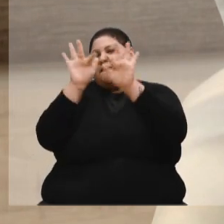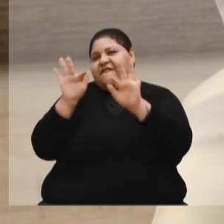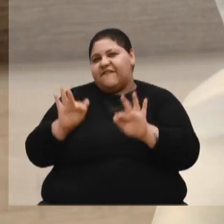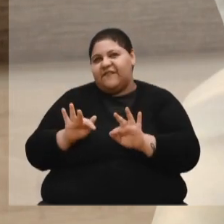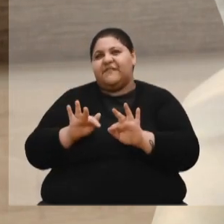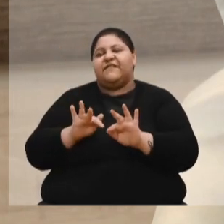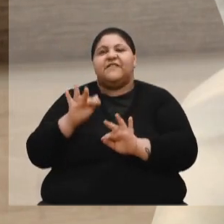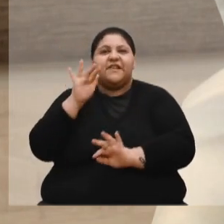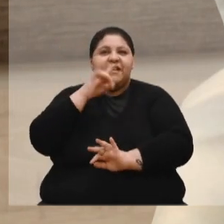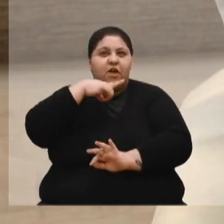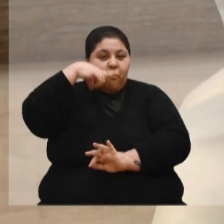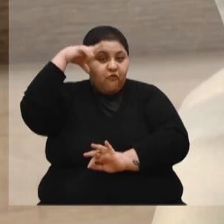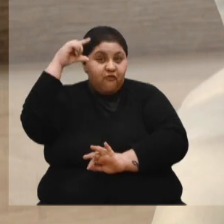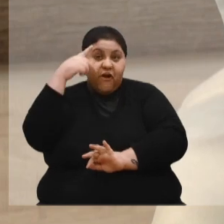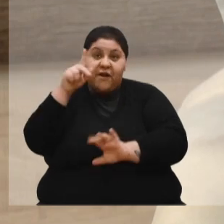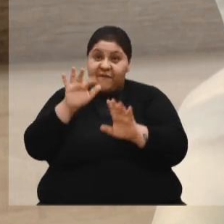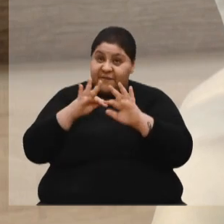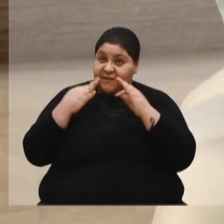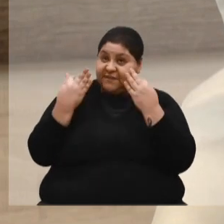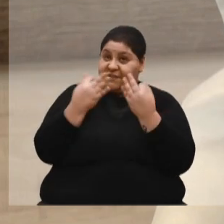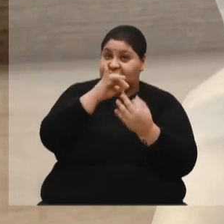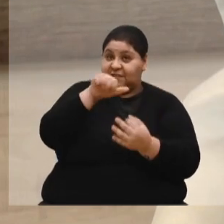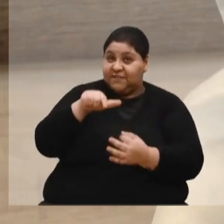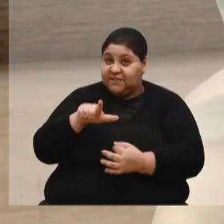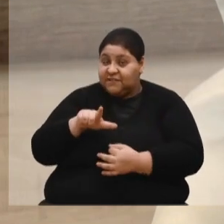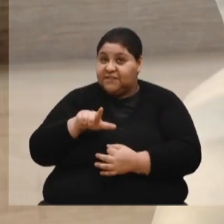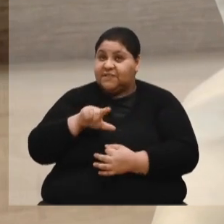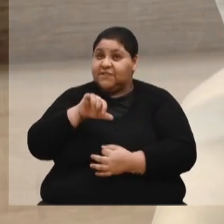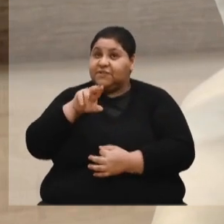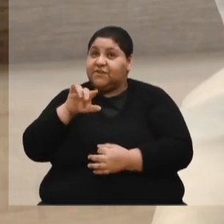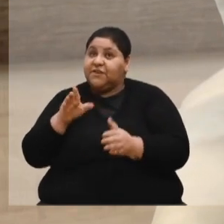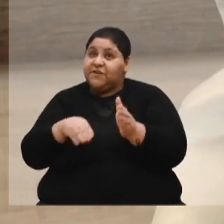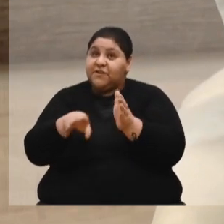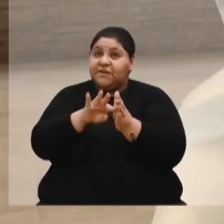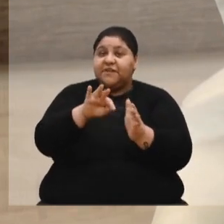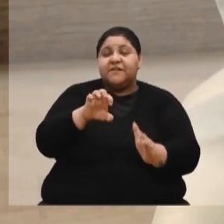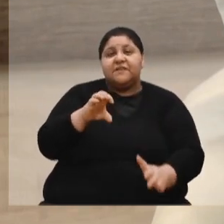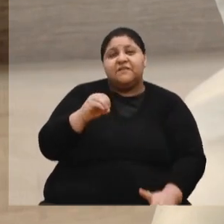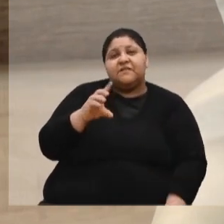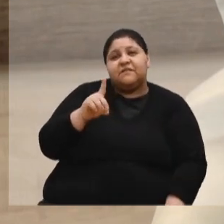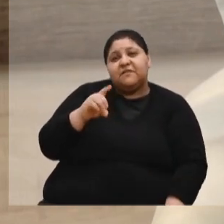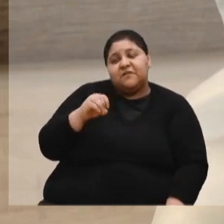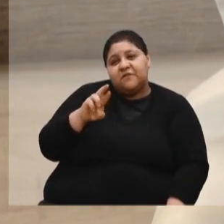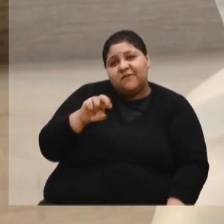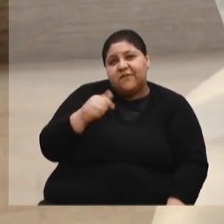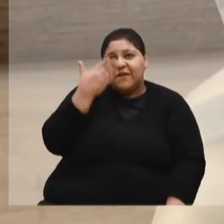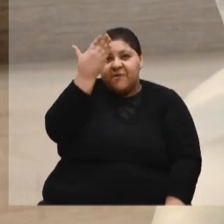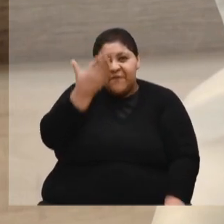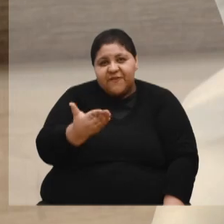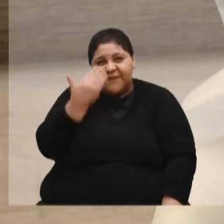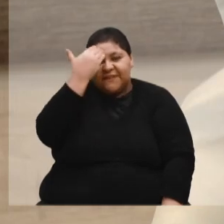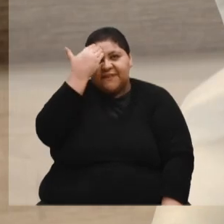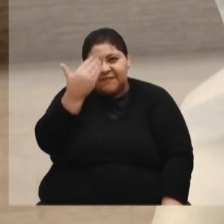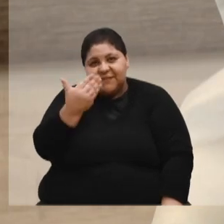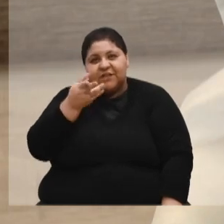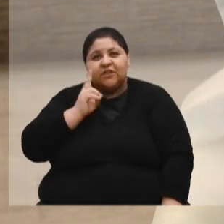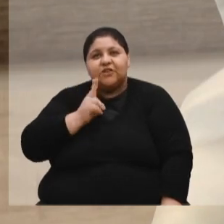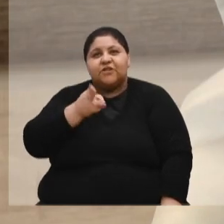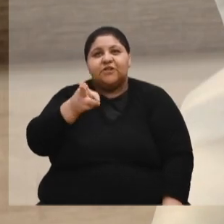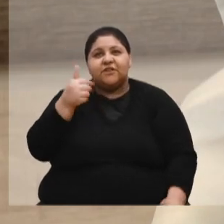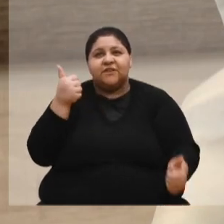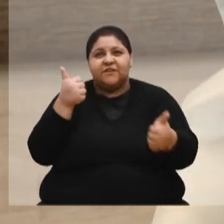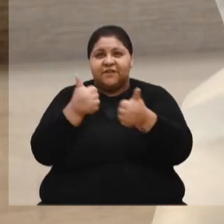Fábio Rauch e sua família, a Júlia, com a vinda da Teodora. A você, agradeço a companhia e siga